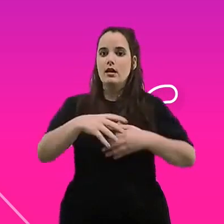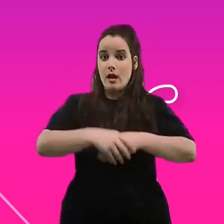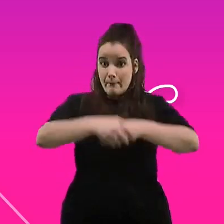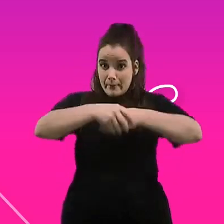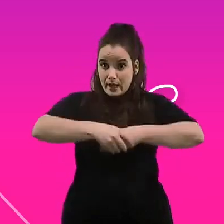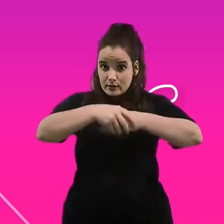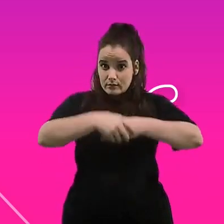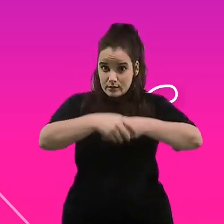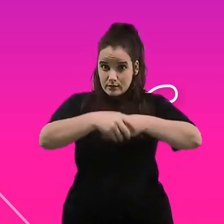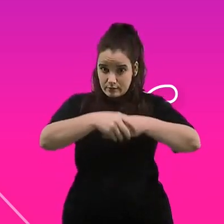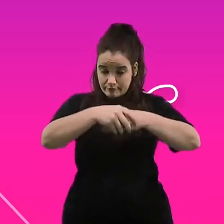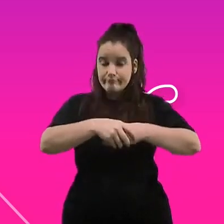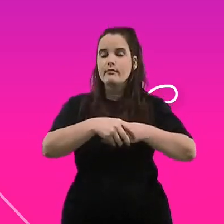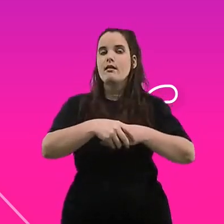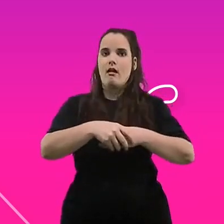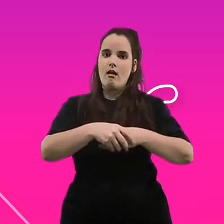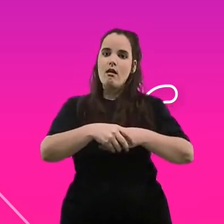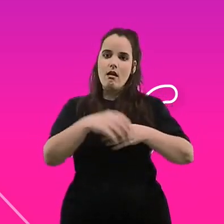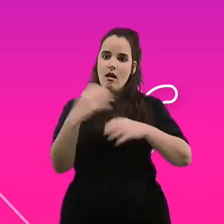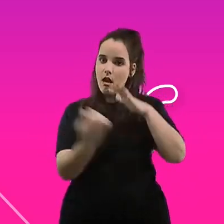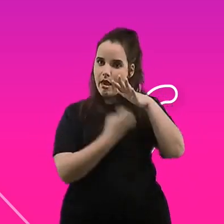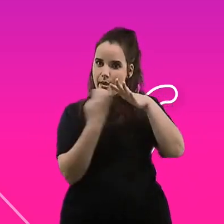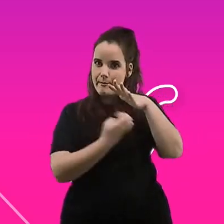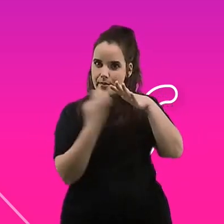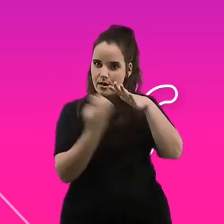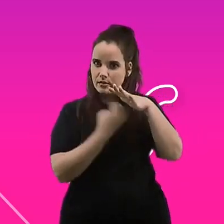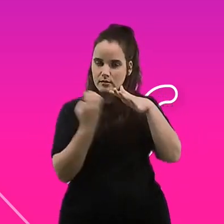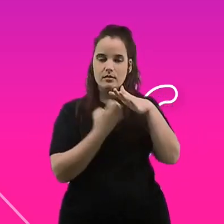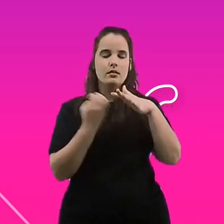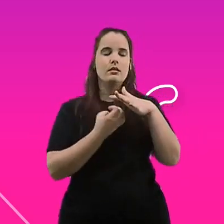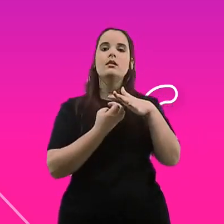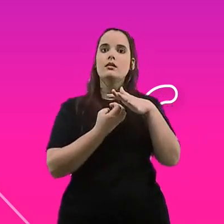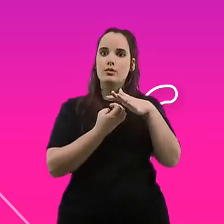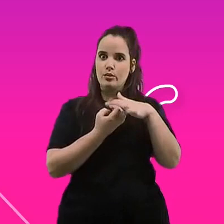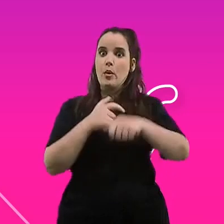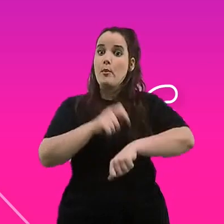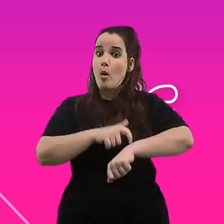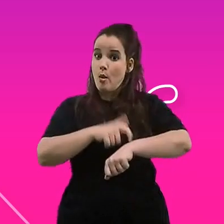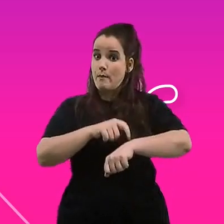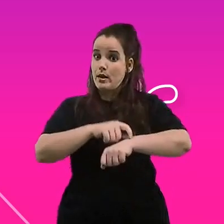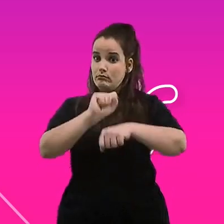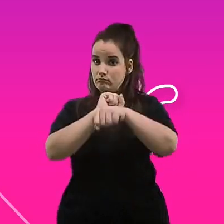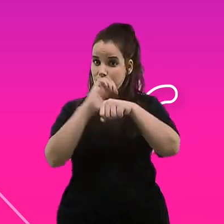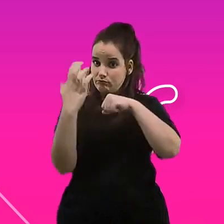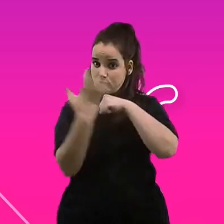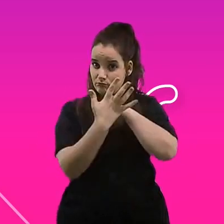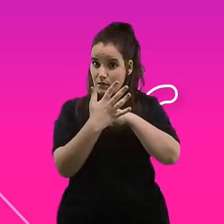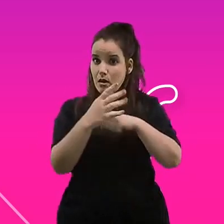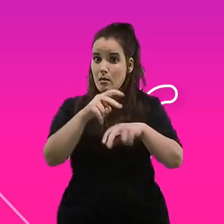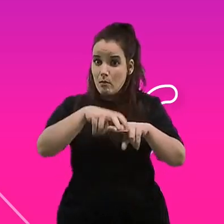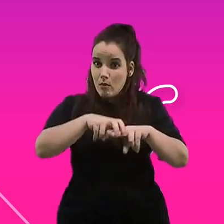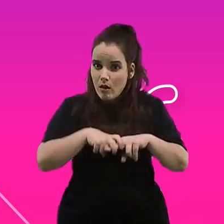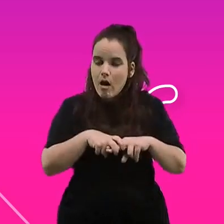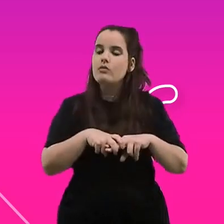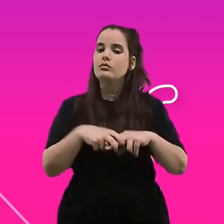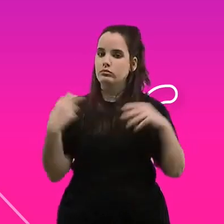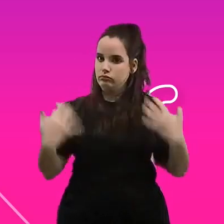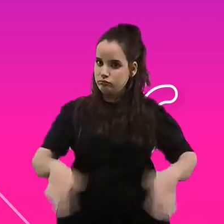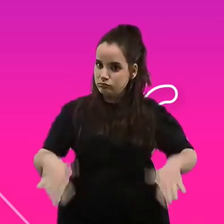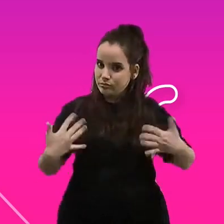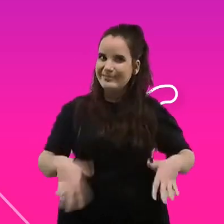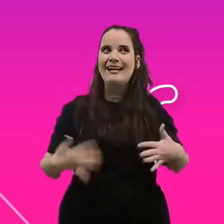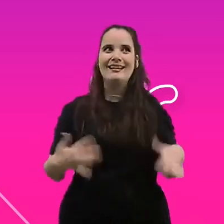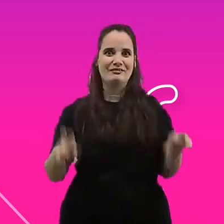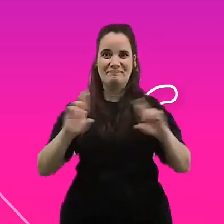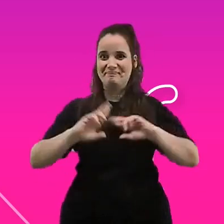mas todos os negócios e como organizações ou pessoas, indivíduos, a gente viveu um momento muito único, né? Foi um